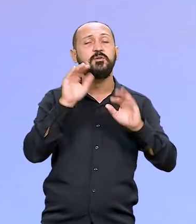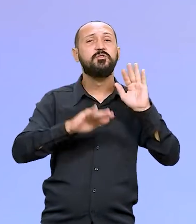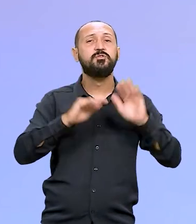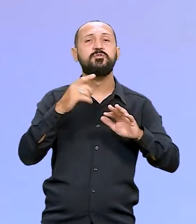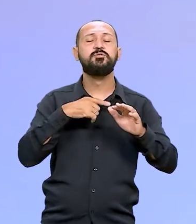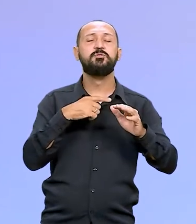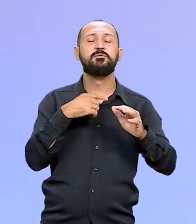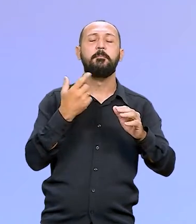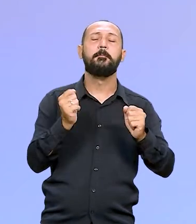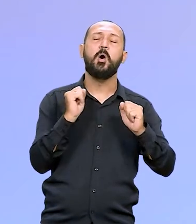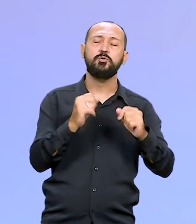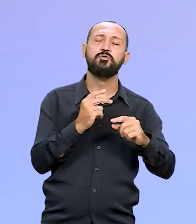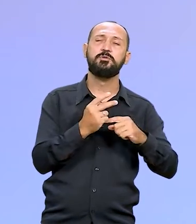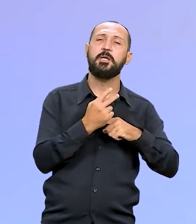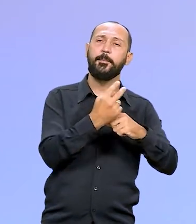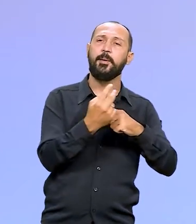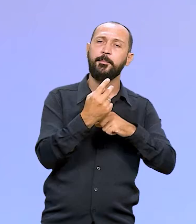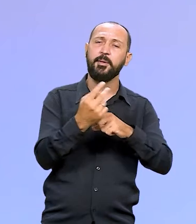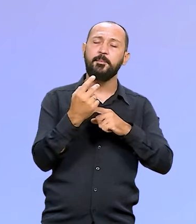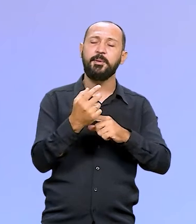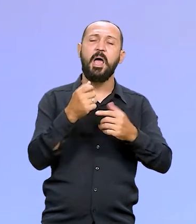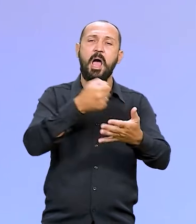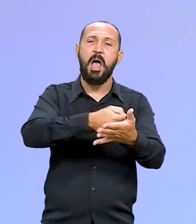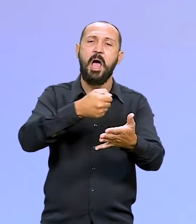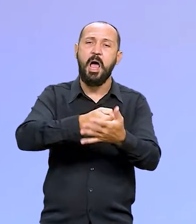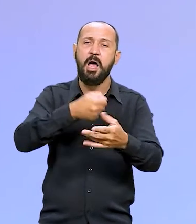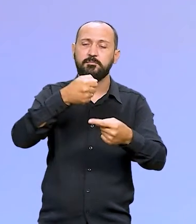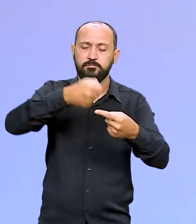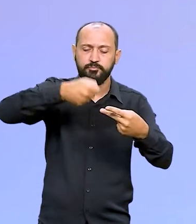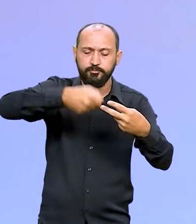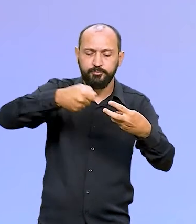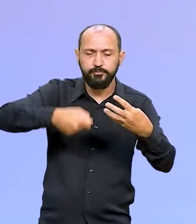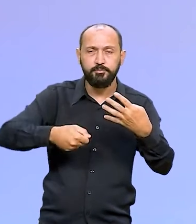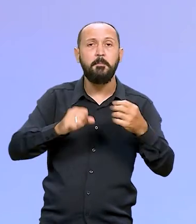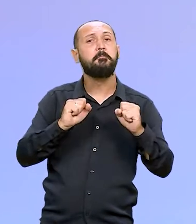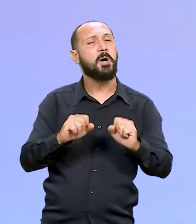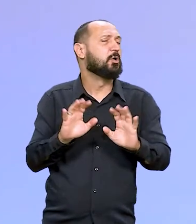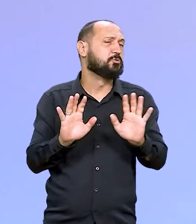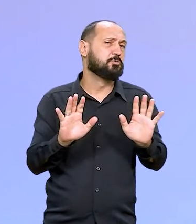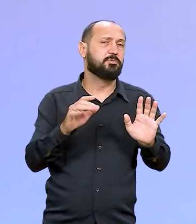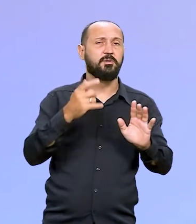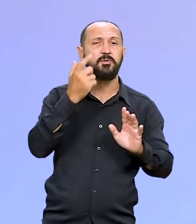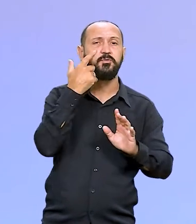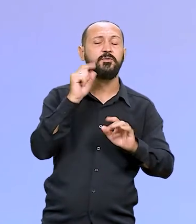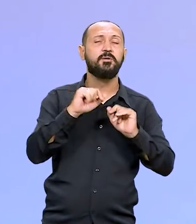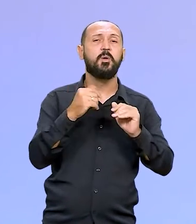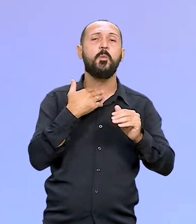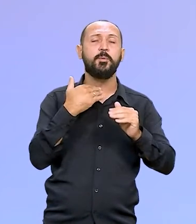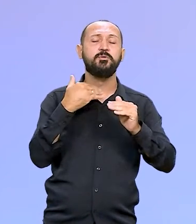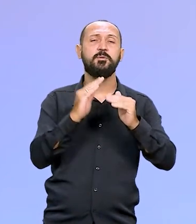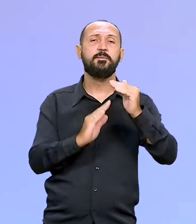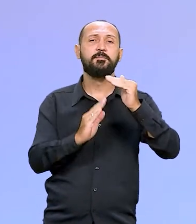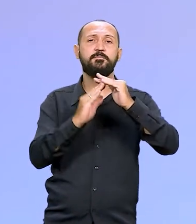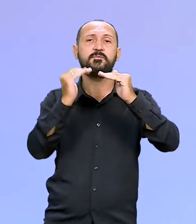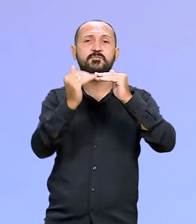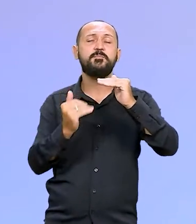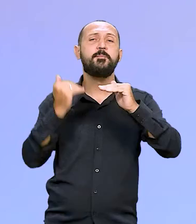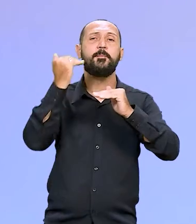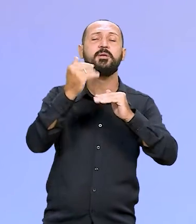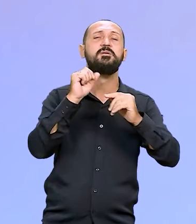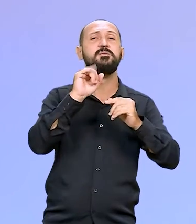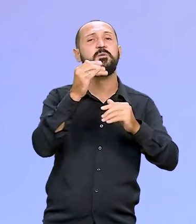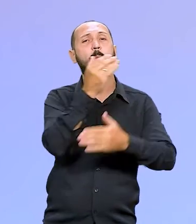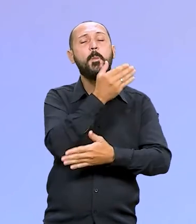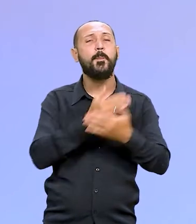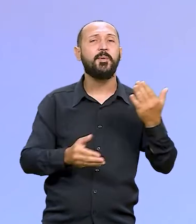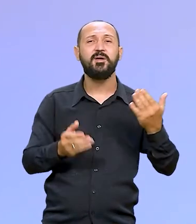a previsão de terem sucessivas alienações fiduciárias. Logicamente que a gente imagina que de forma alguma vai estar ultrapassando o valor do